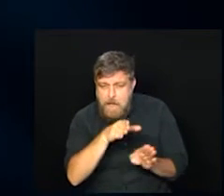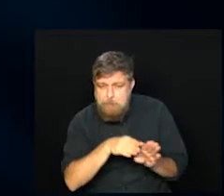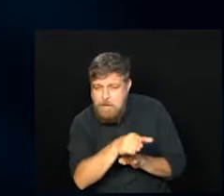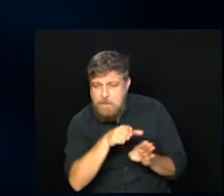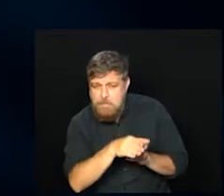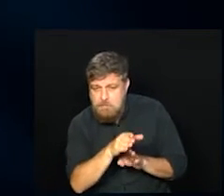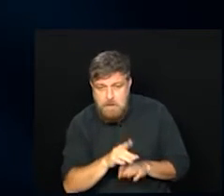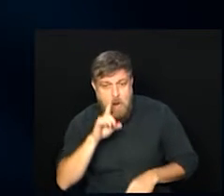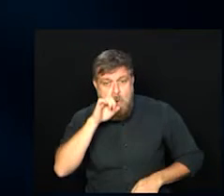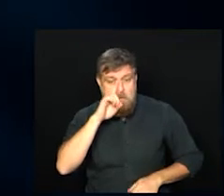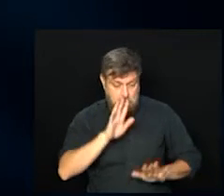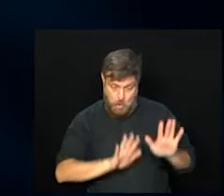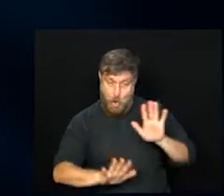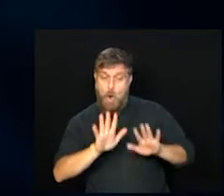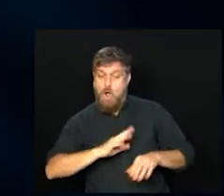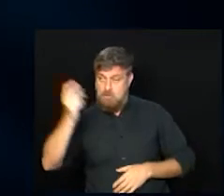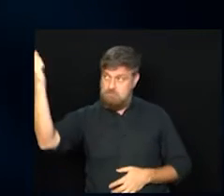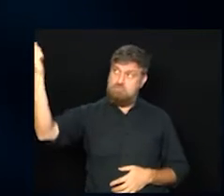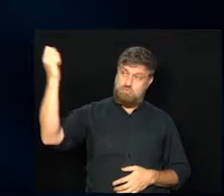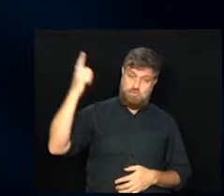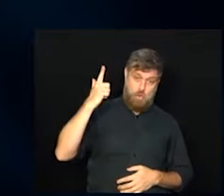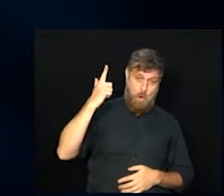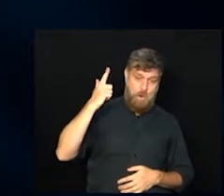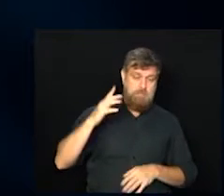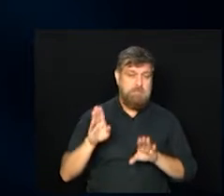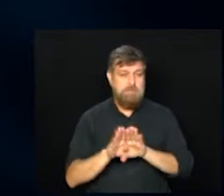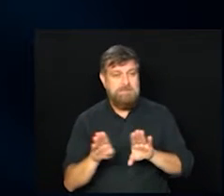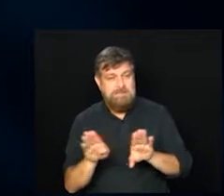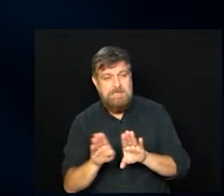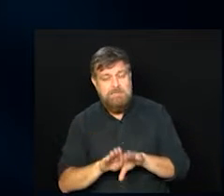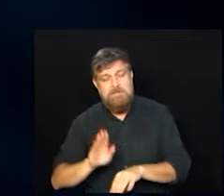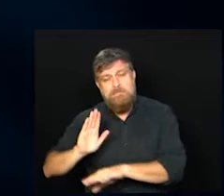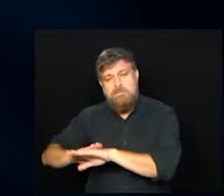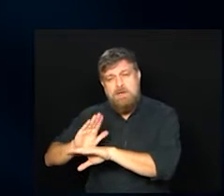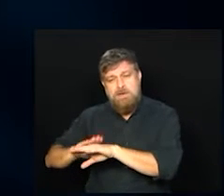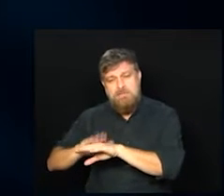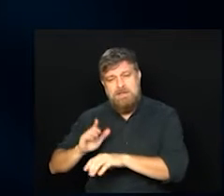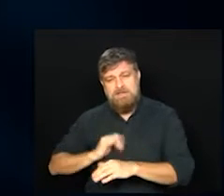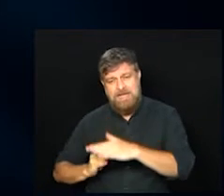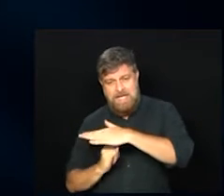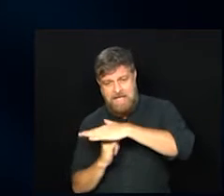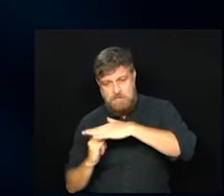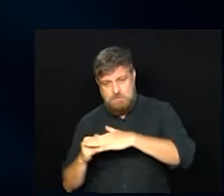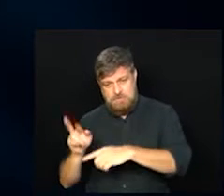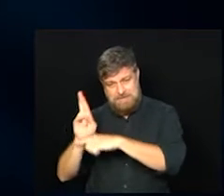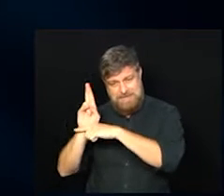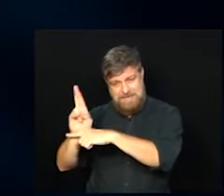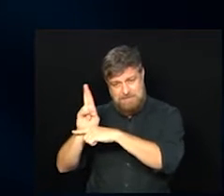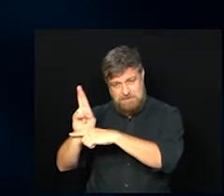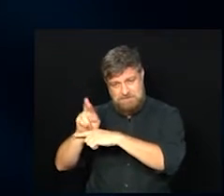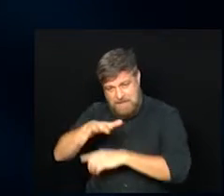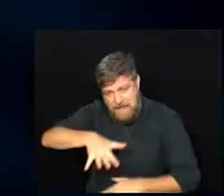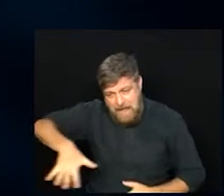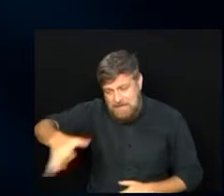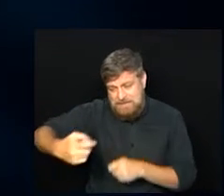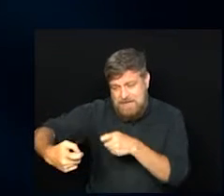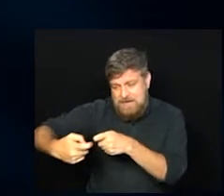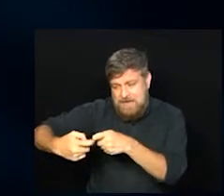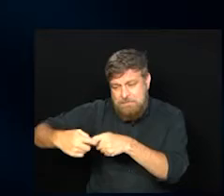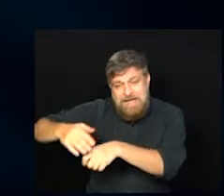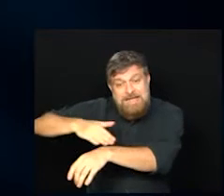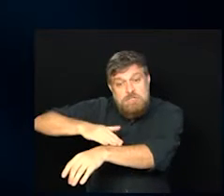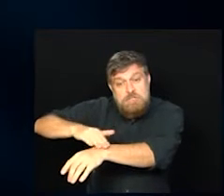os riscos da exposição solar. Elas deverão ser ministradas por entidades representativas da classe médica